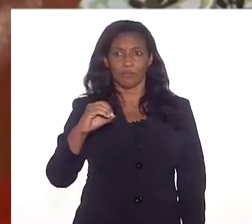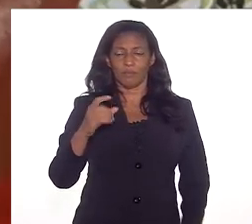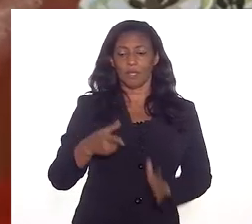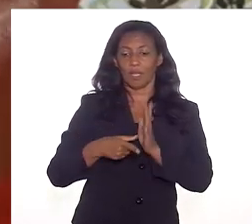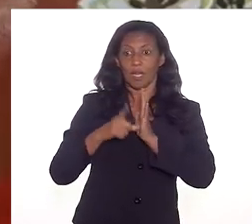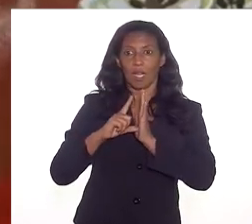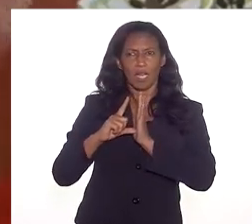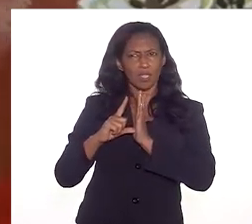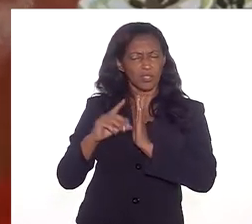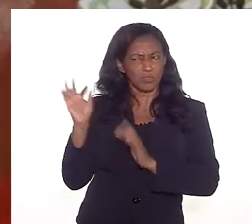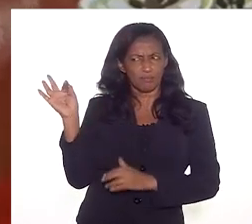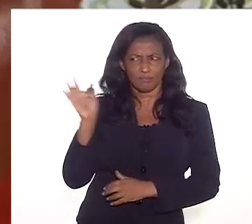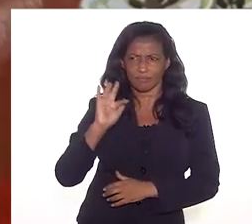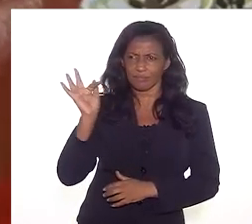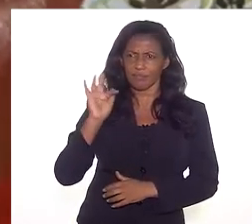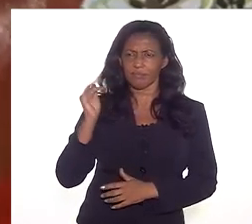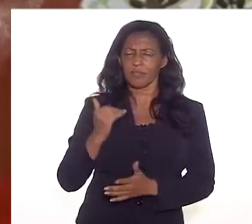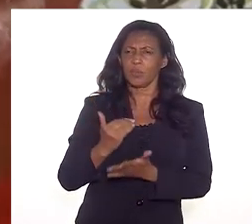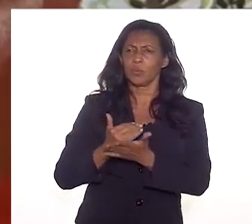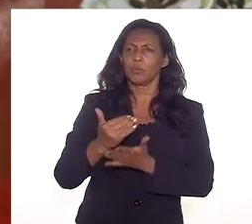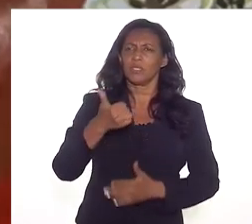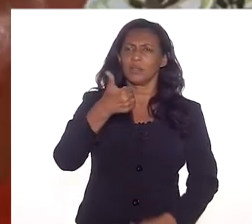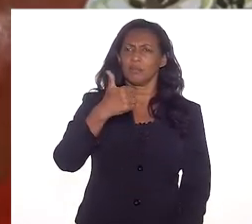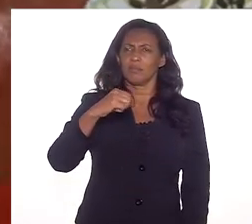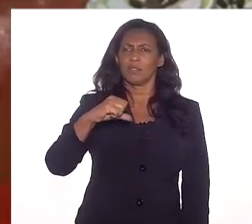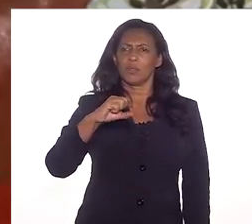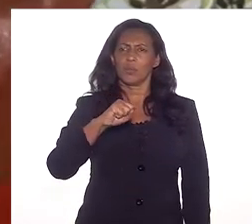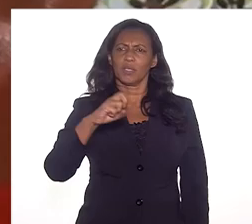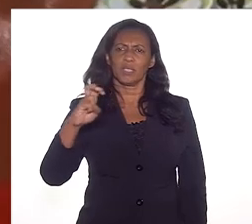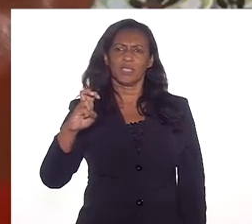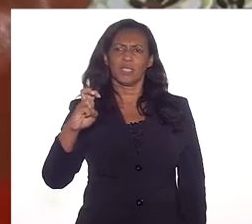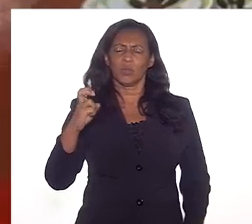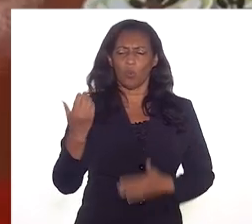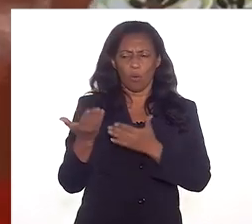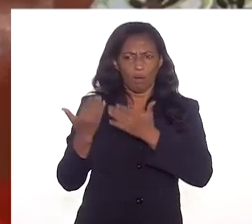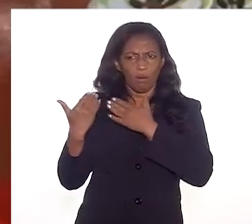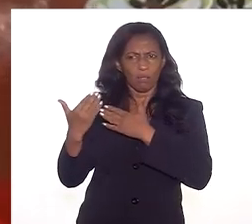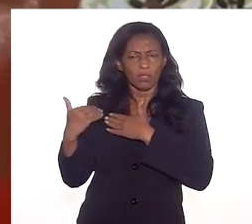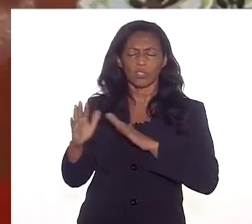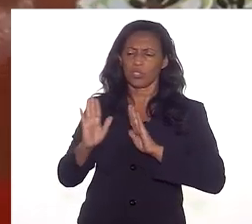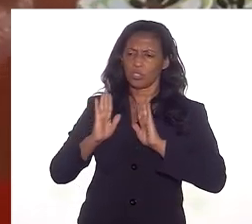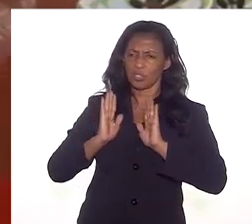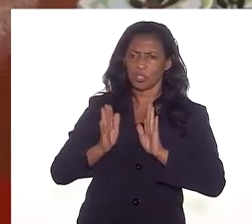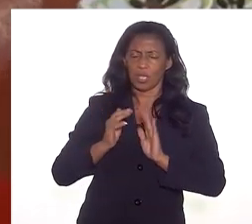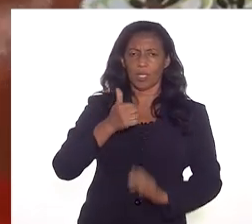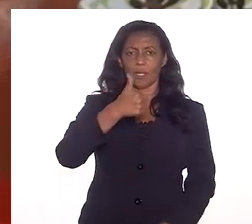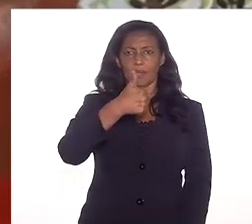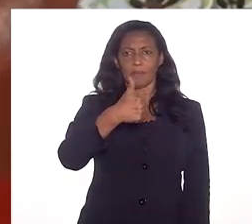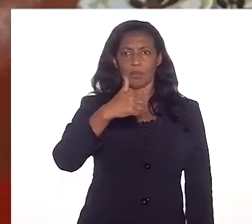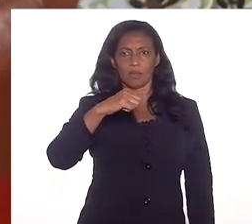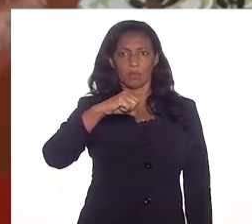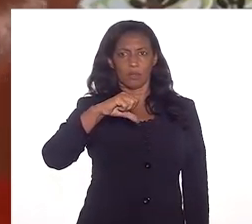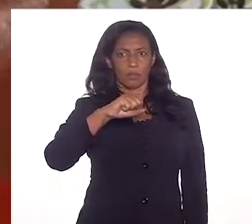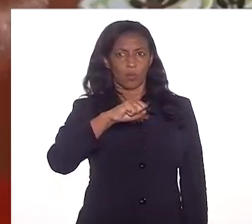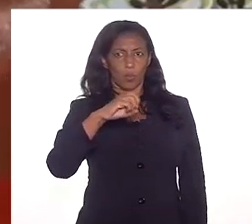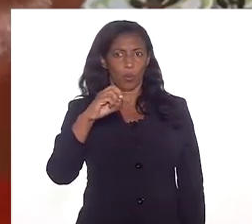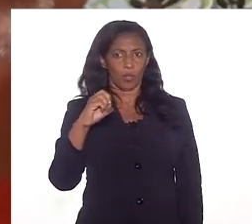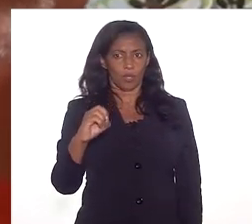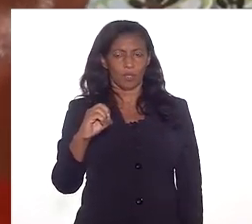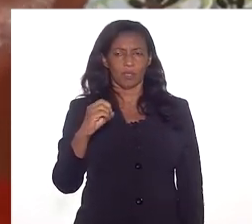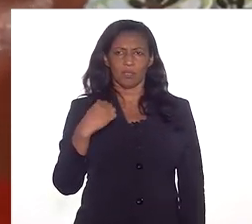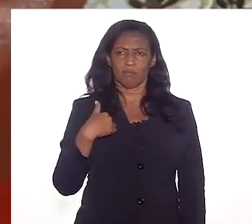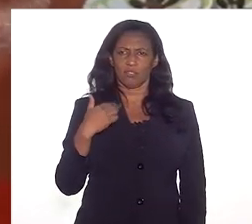1980, muito antes de ter entrado na faculdade, que eu entrei em 85. Né? E desde